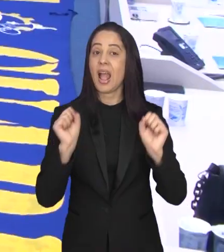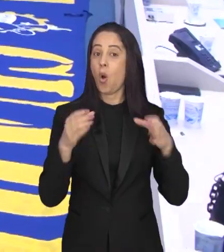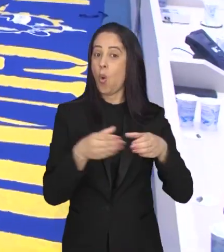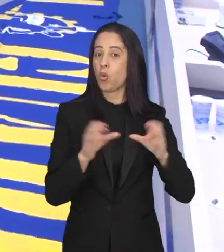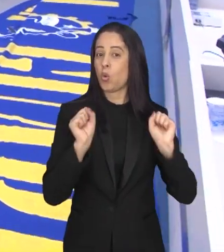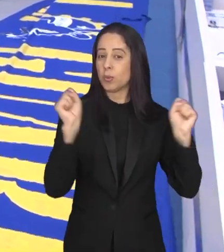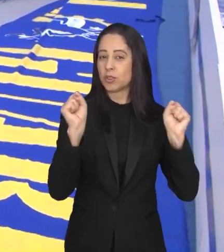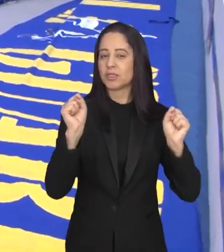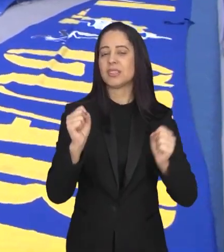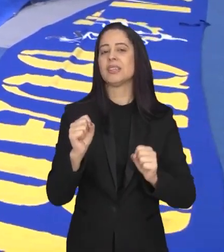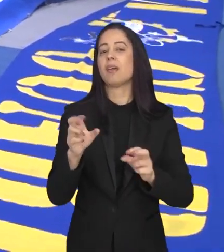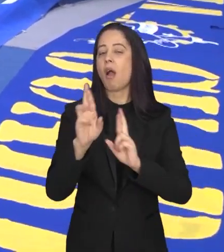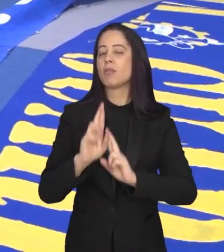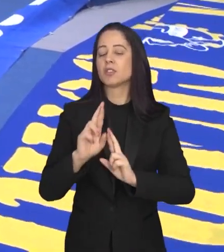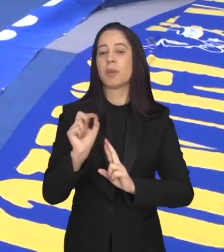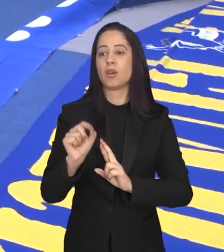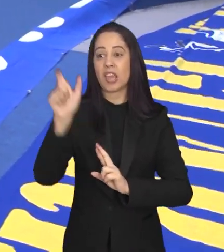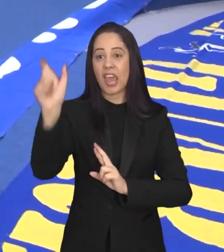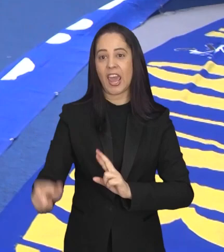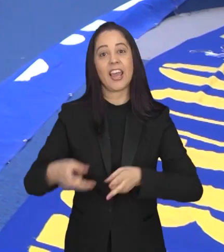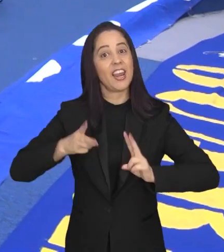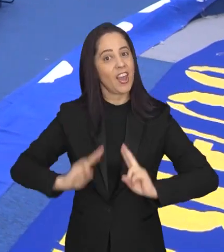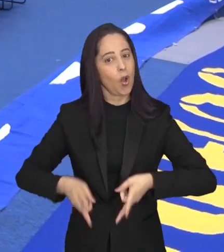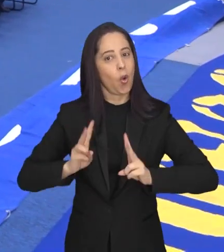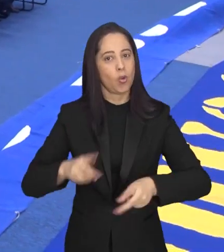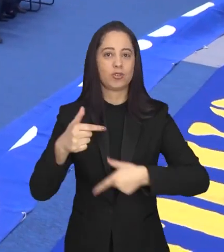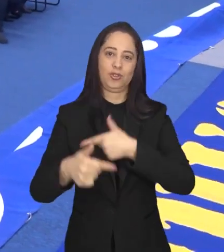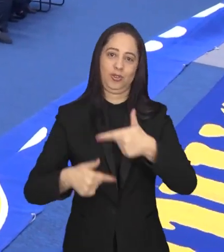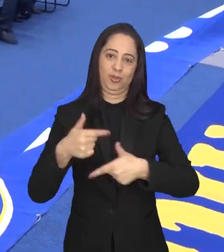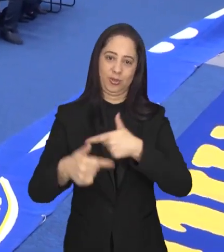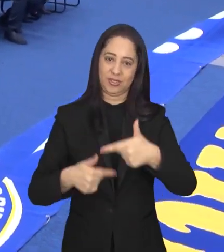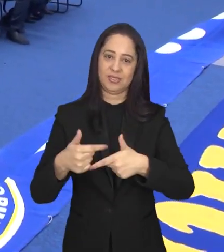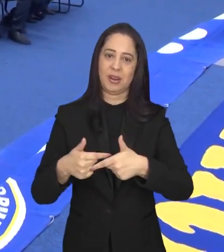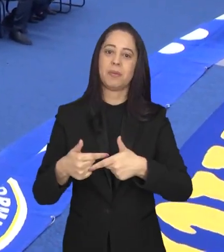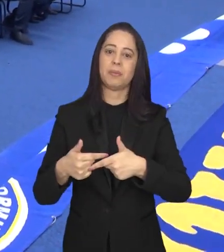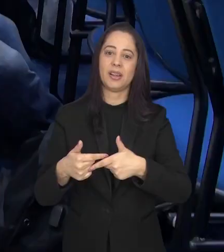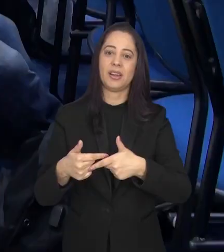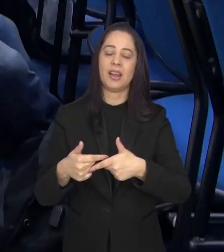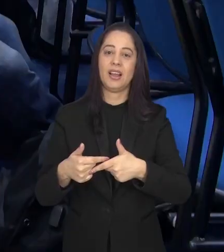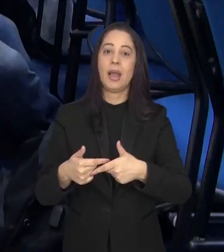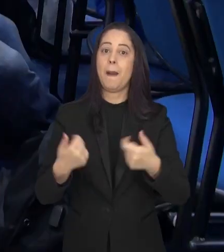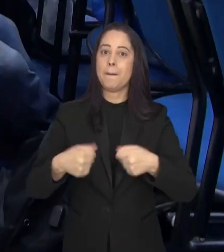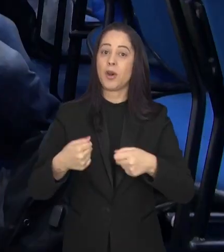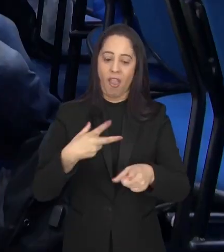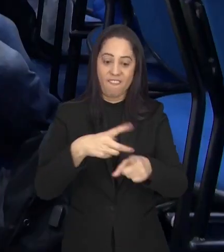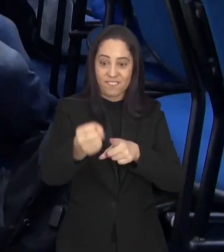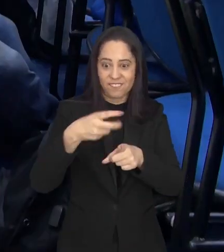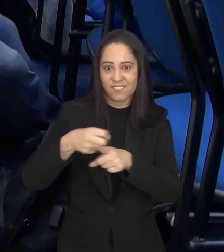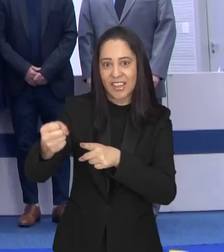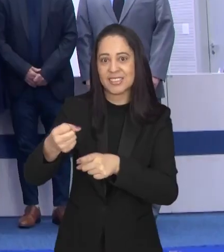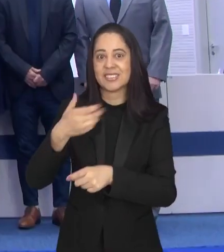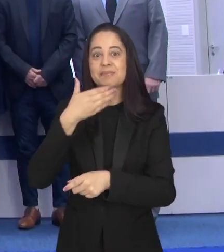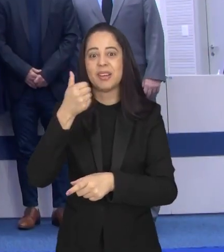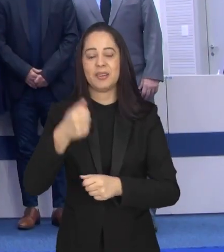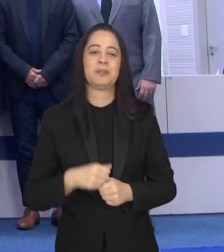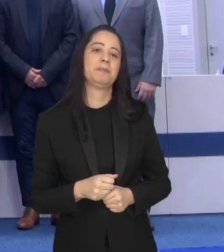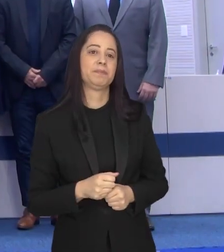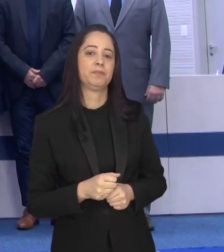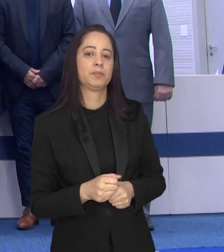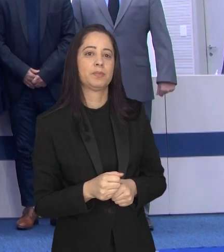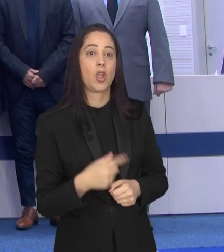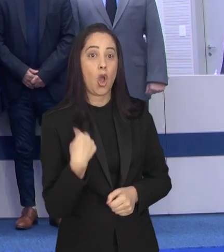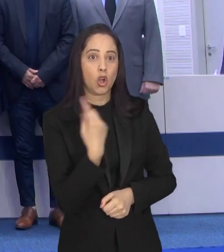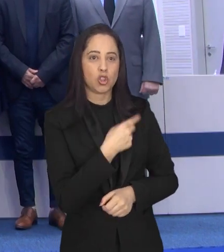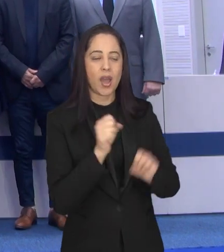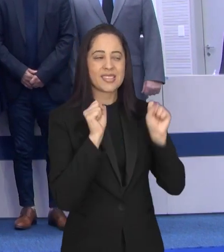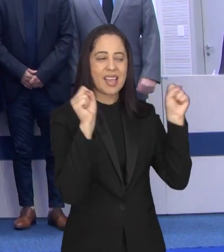história. E a torcida espera que essa homenagem faça com que ele continue no clube por mais alguns anos, para que traga ainda